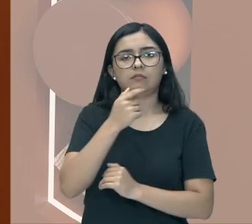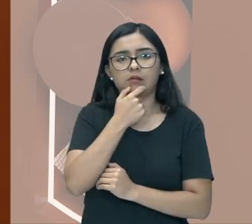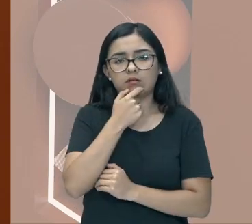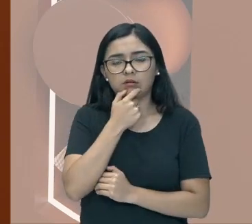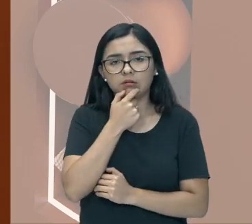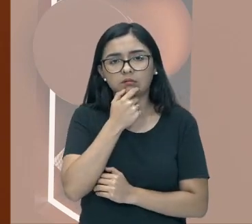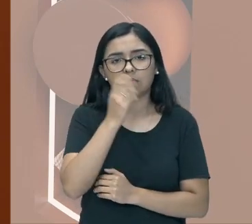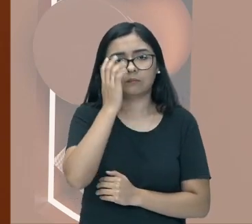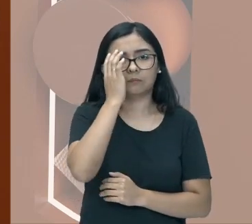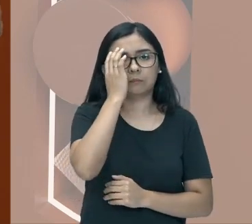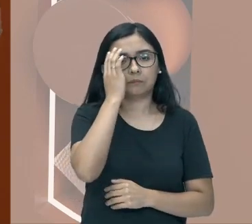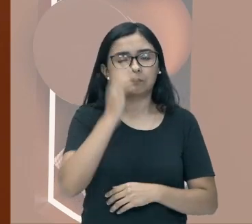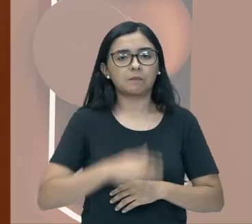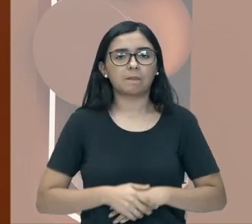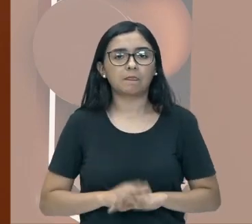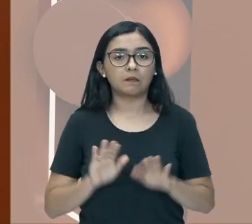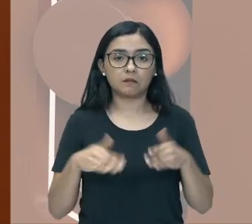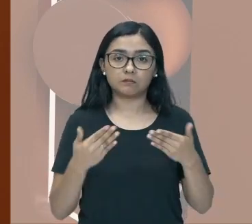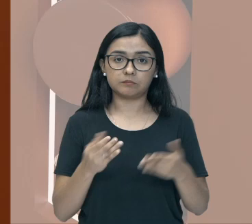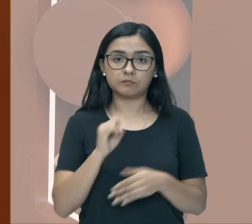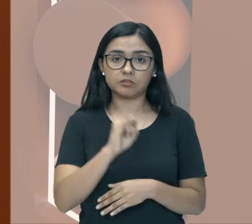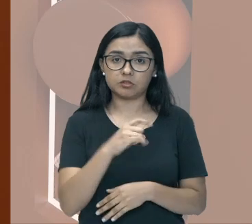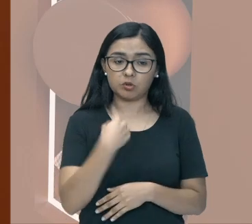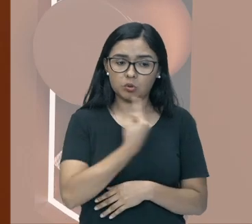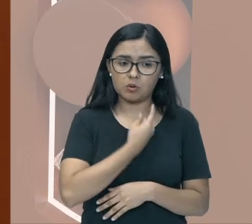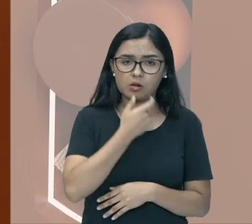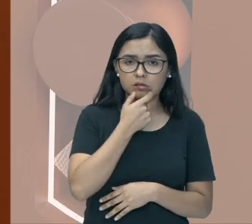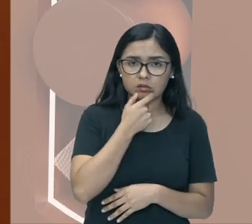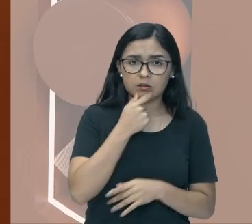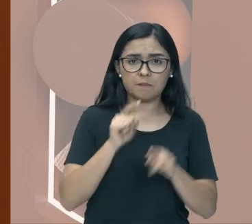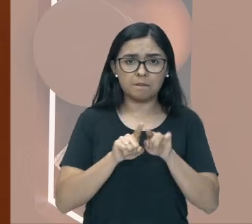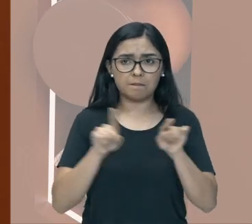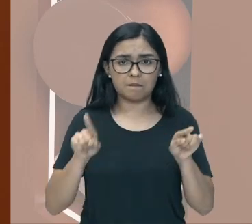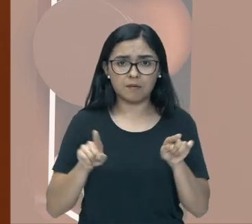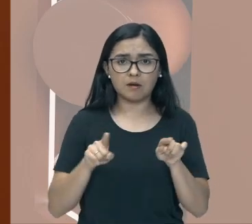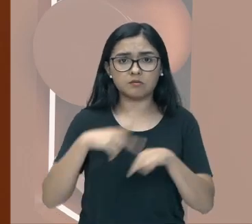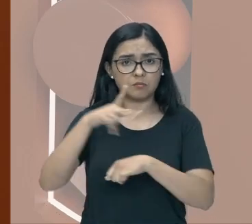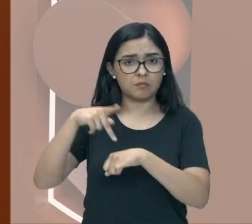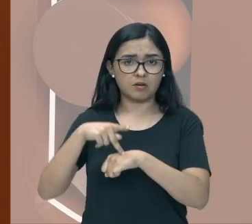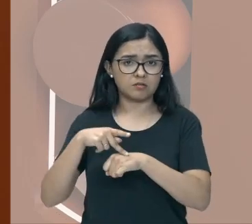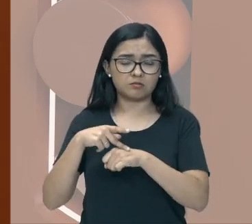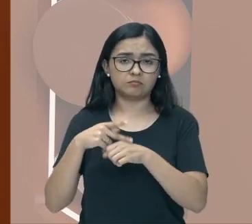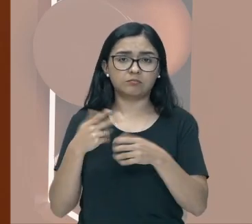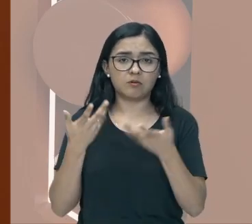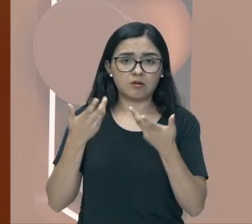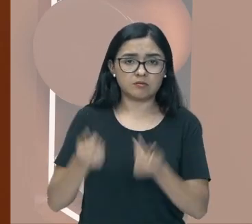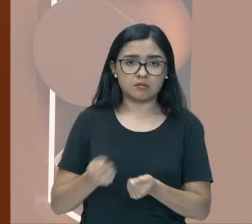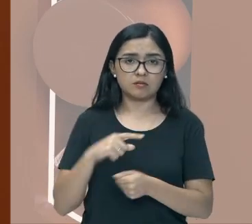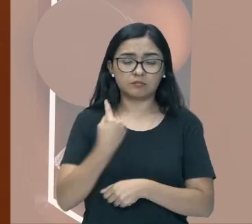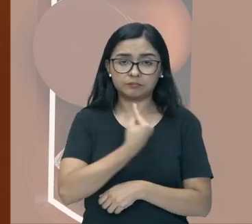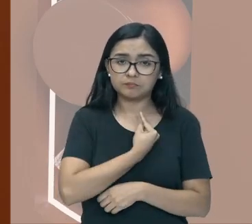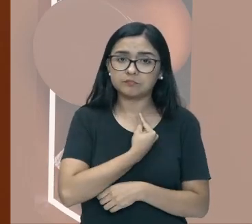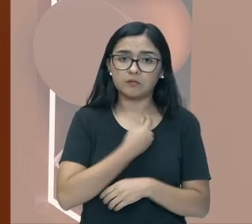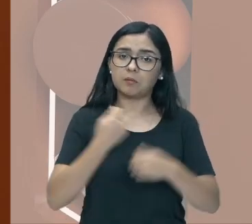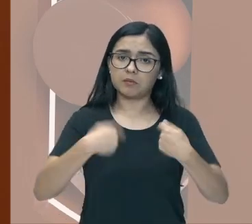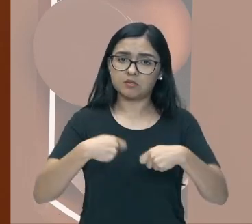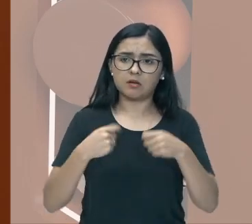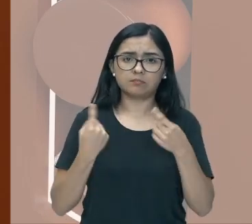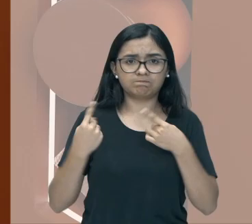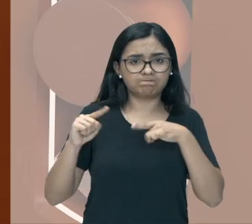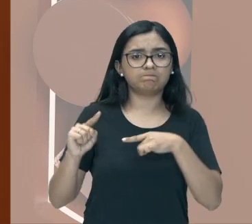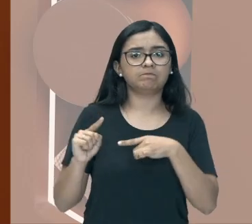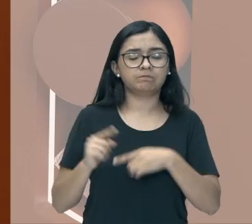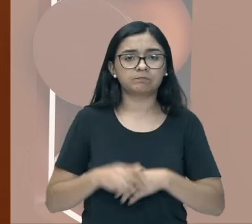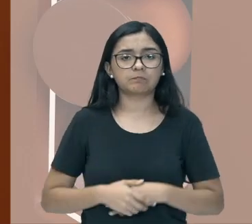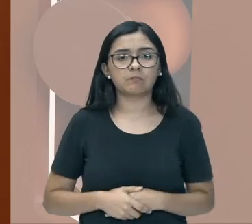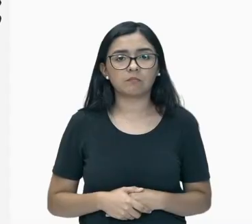cidadão de segunda categoria, né? Porque se nós somos ingleses e a Inglaterra não nos trata como ingleses, então nós precisamos reagir e foi isso que